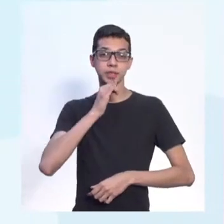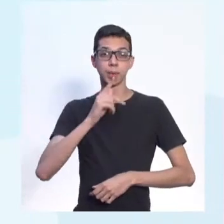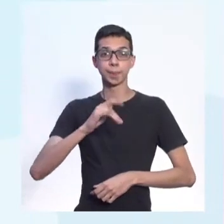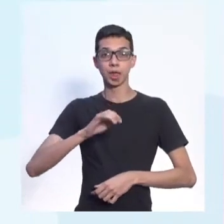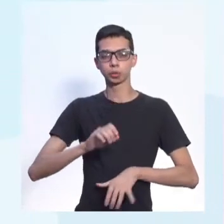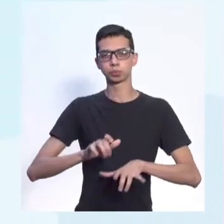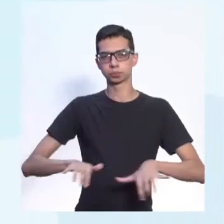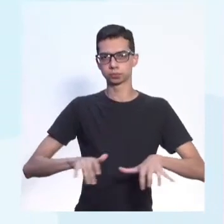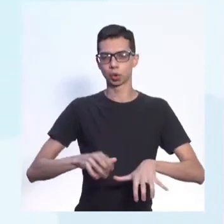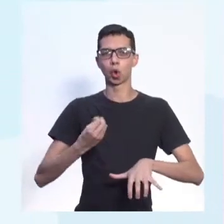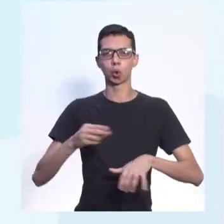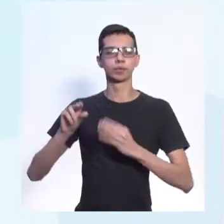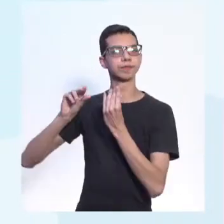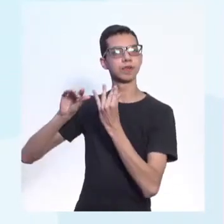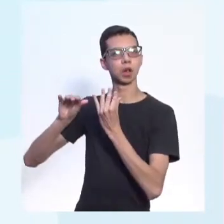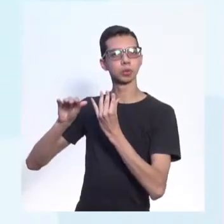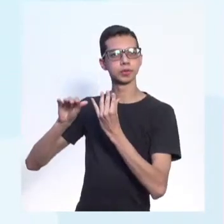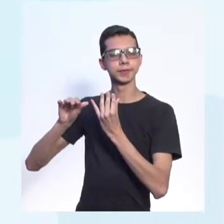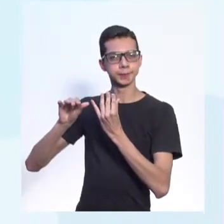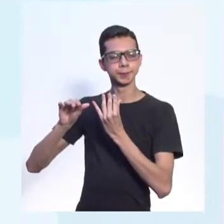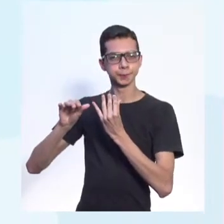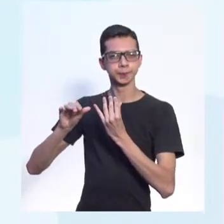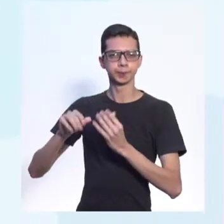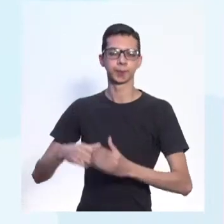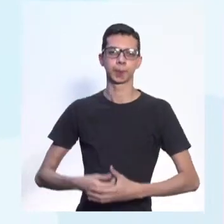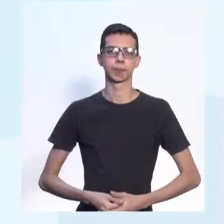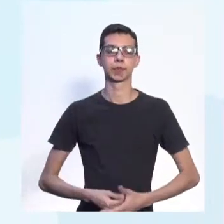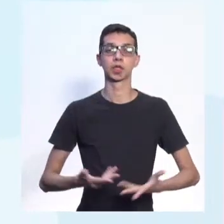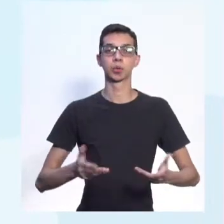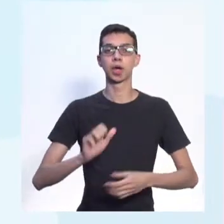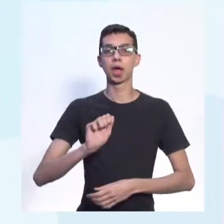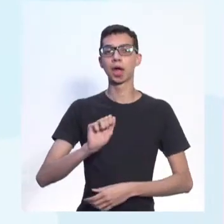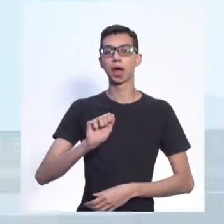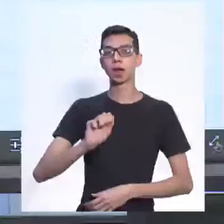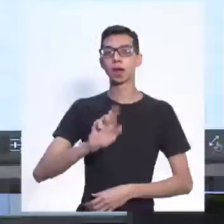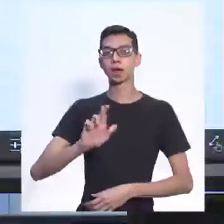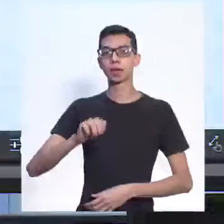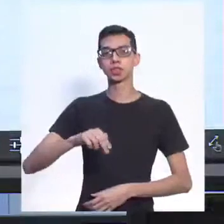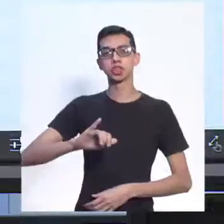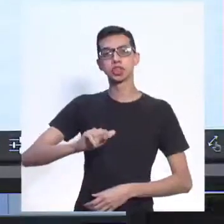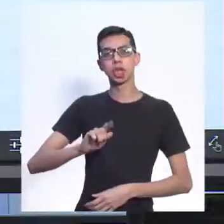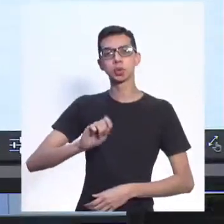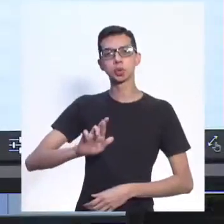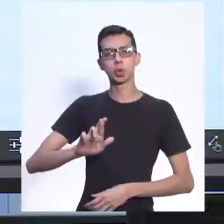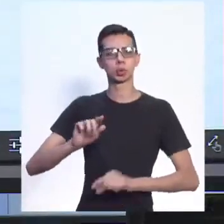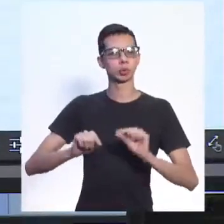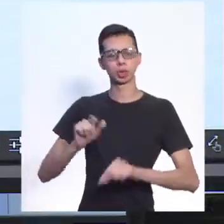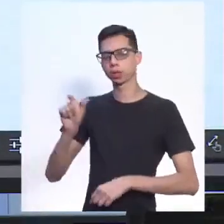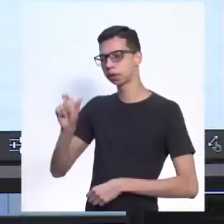ou flauta em uma composição popular. Tá? Então, o arranjador, ele trabalha simplesmente